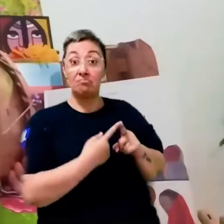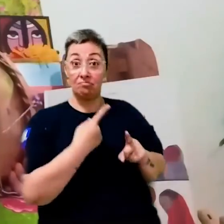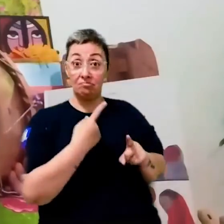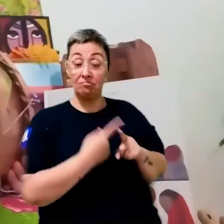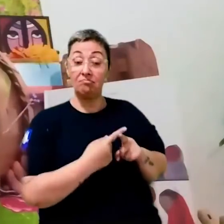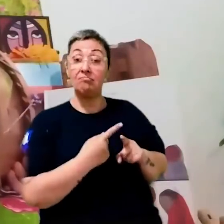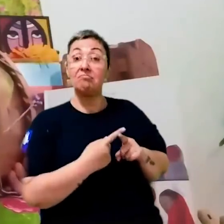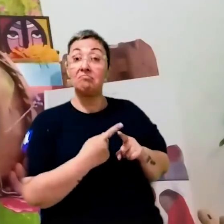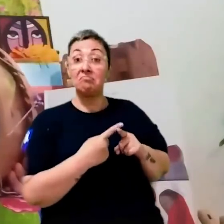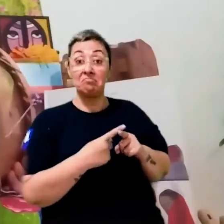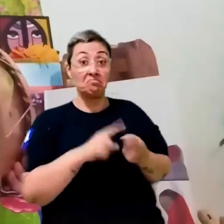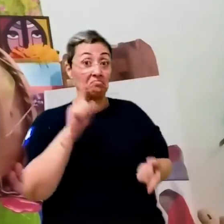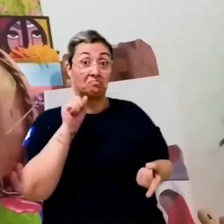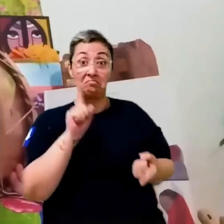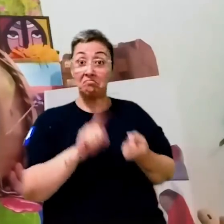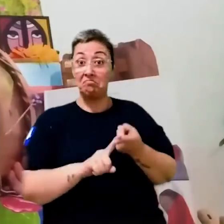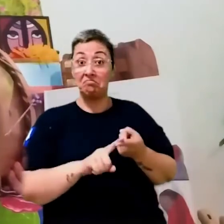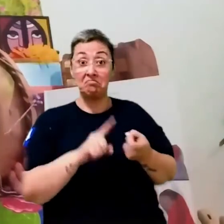coração.